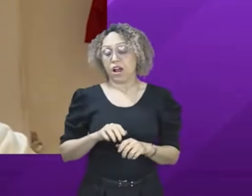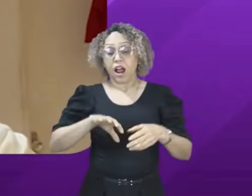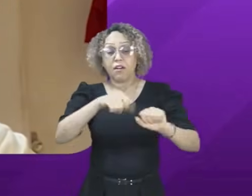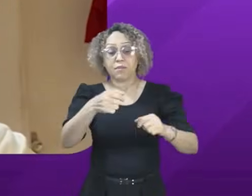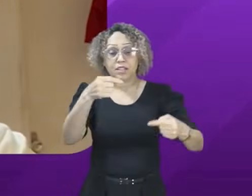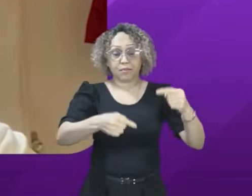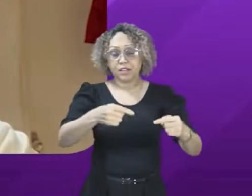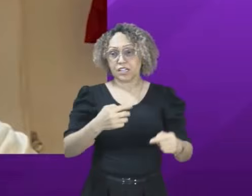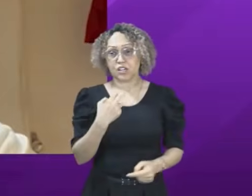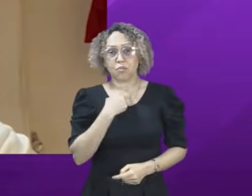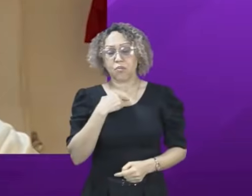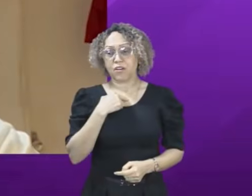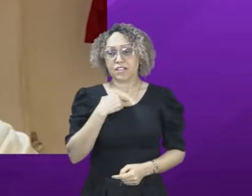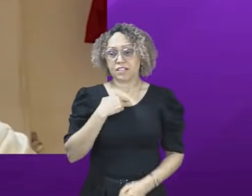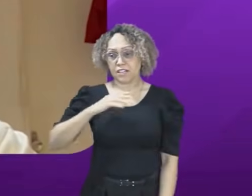ela tem que ser popular,